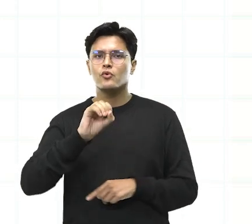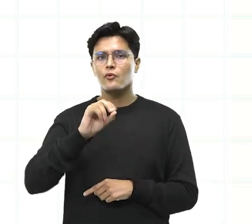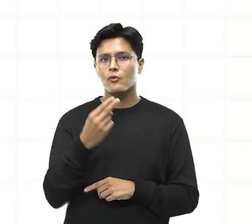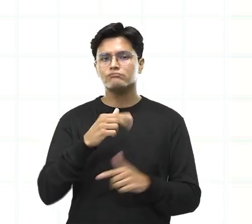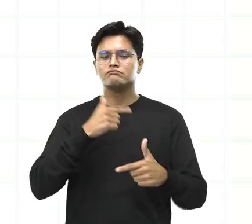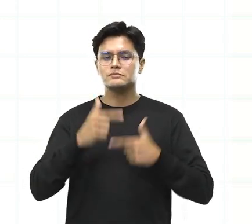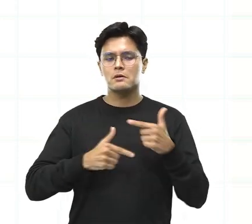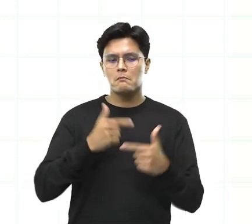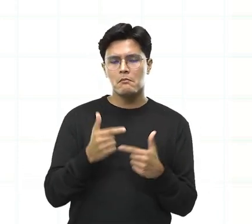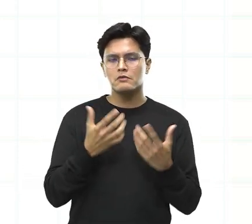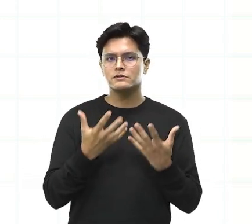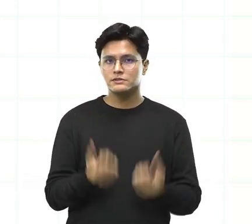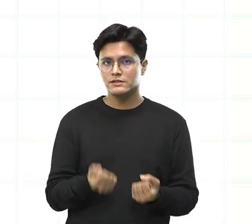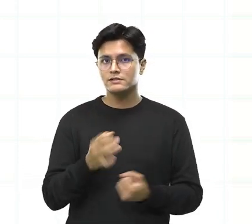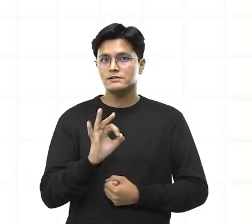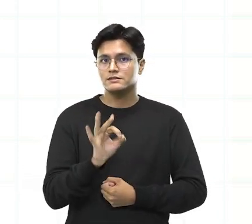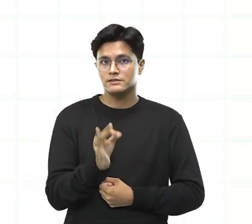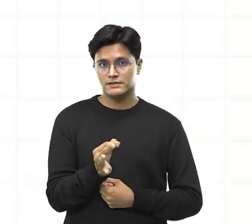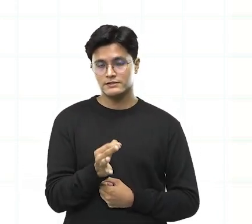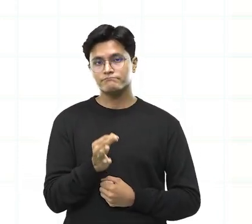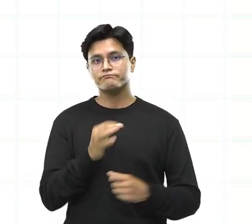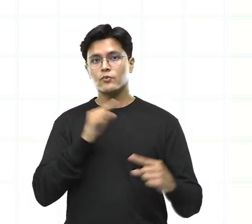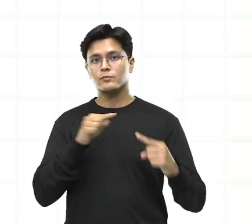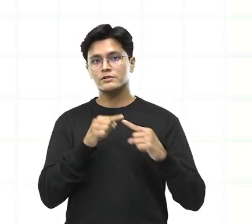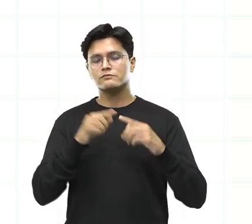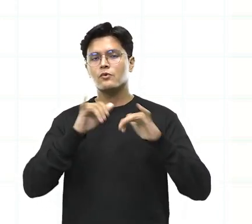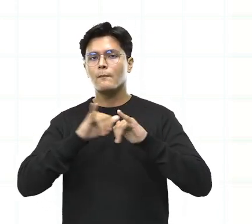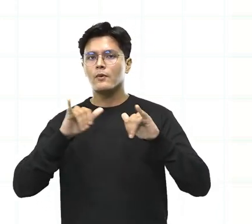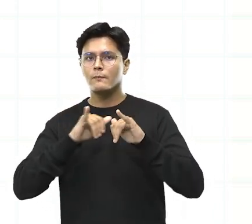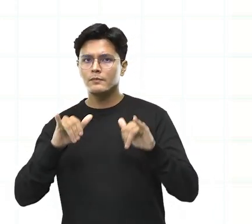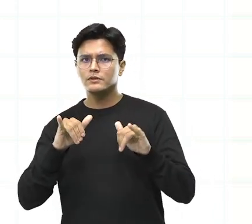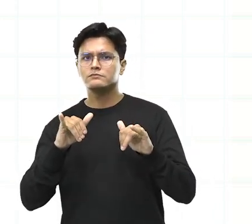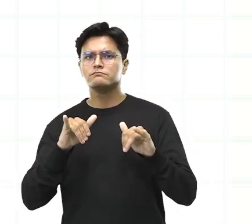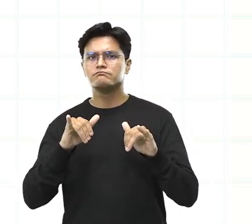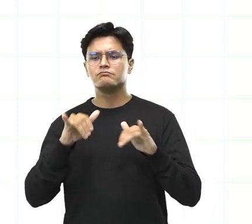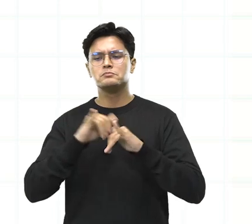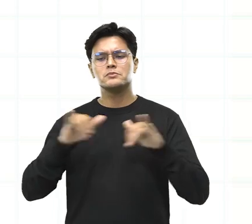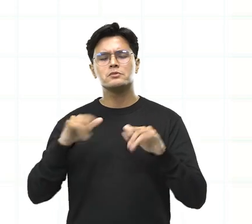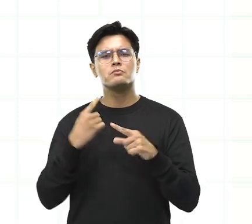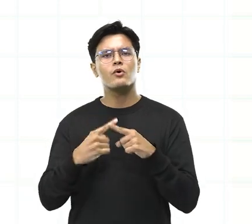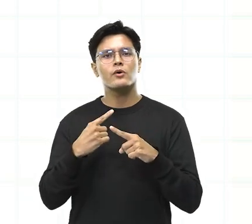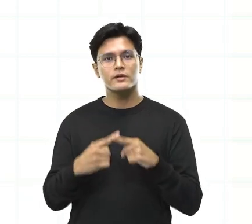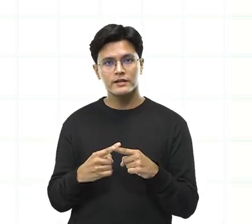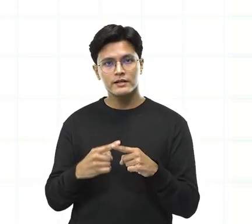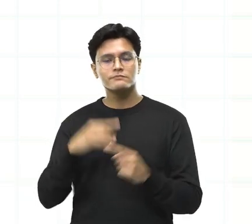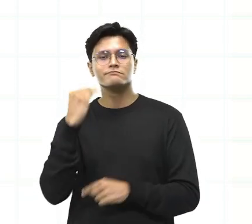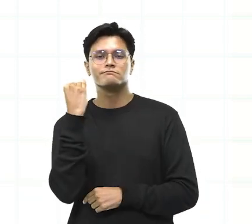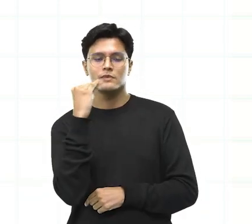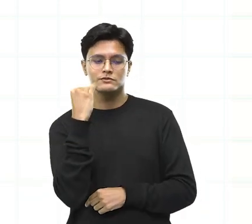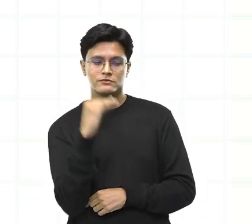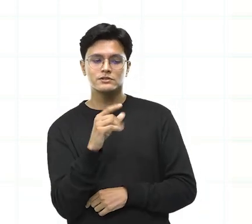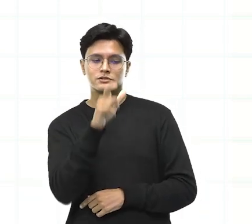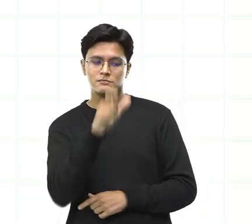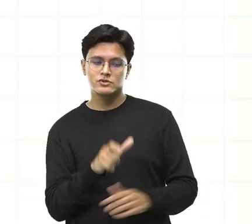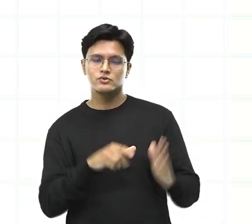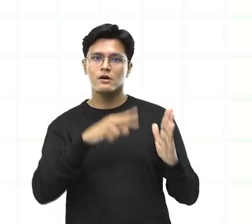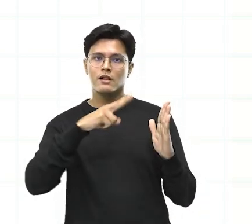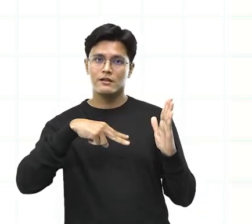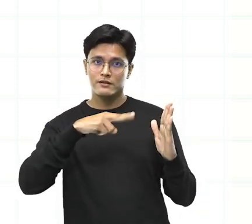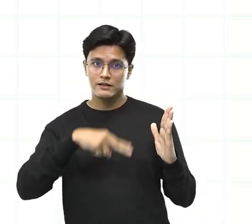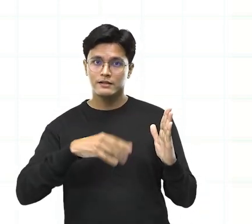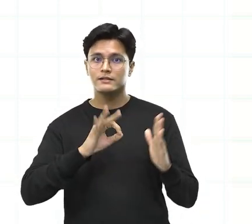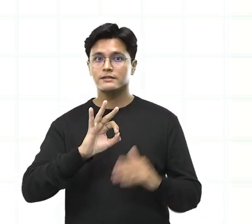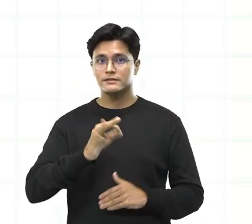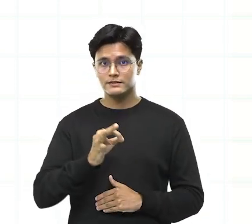Então, a finalidade da propaganda, por que é que se faz uma propaganda, professor? Para persuadir o leitor, né? Para